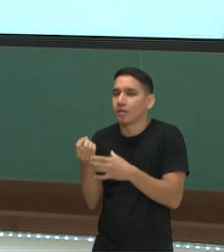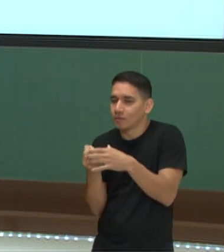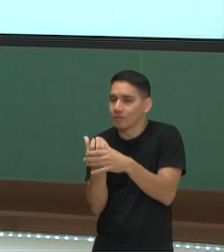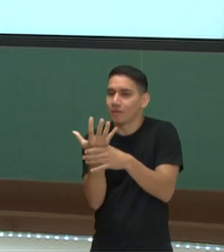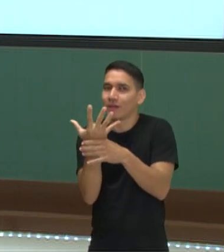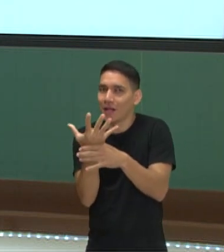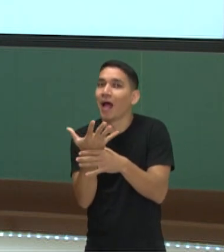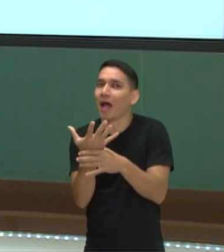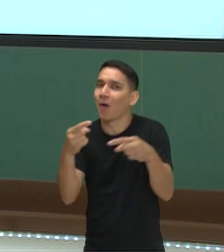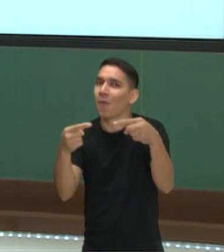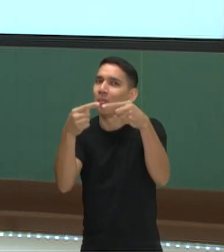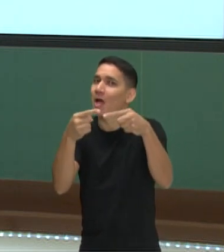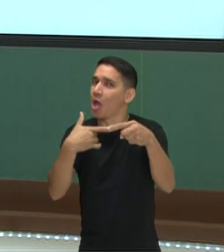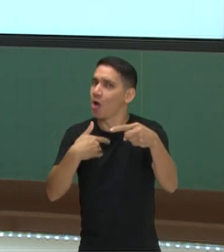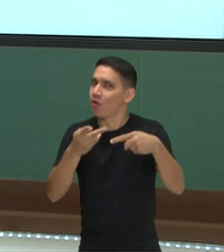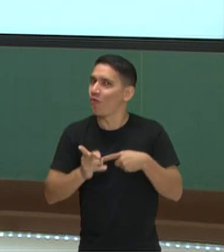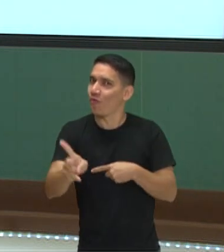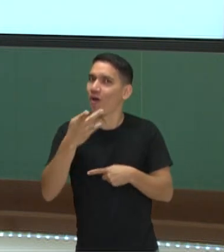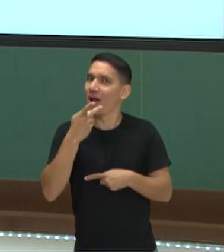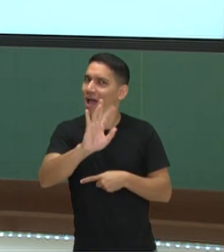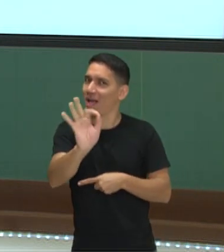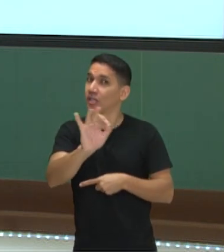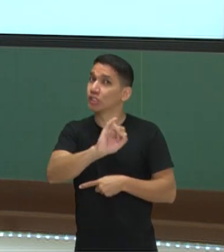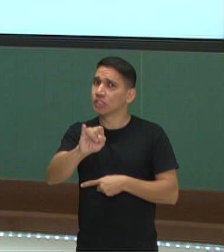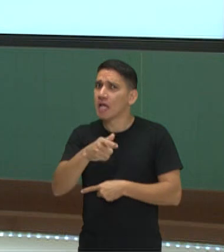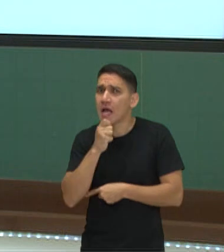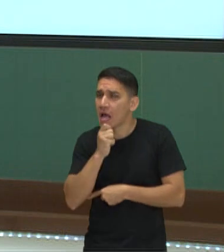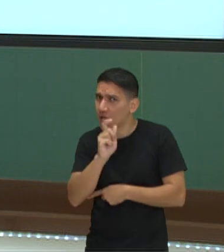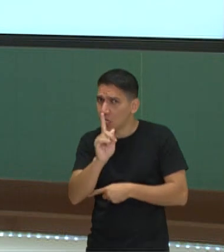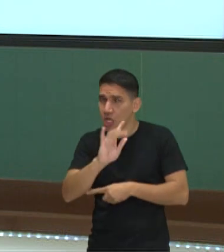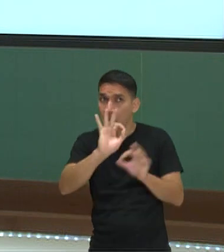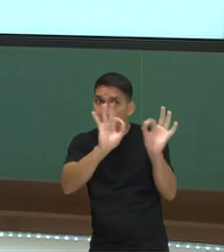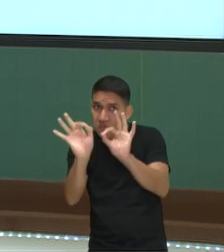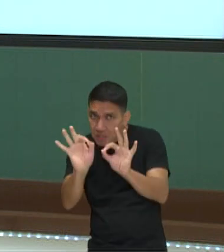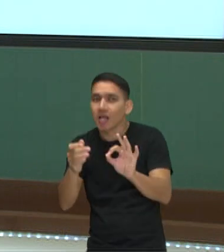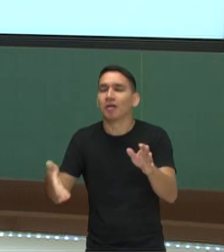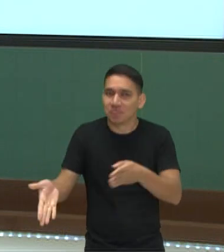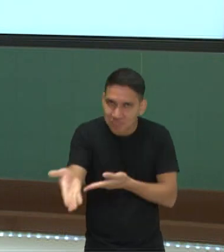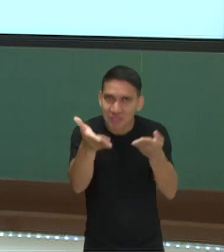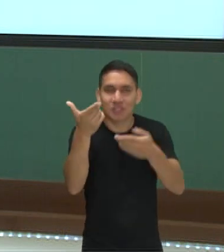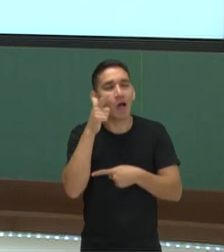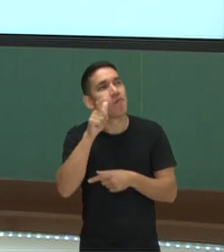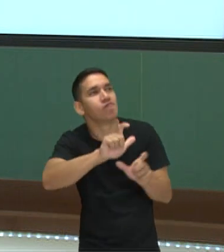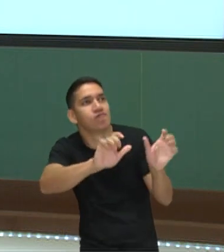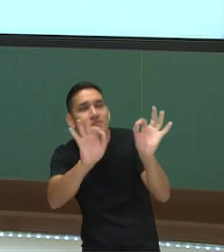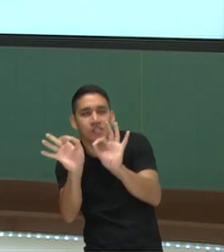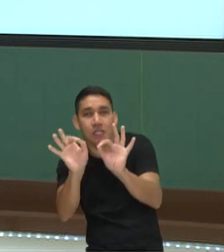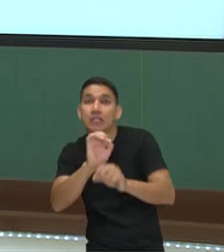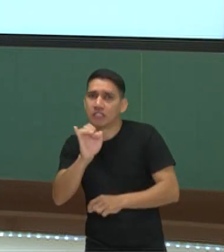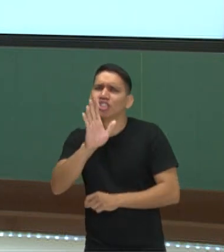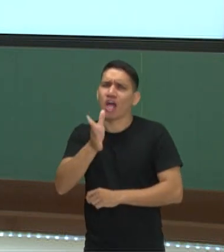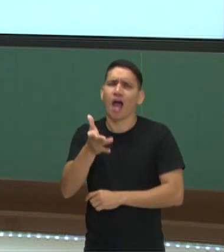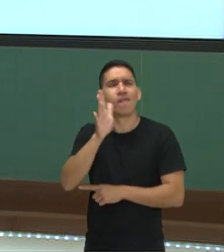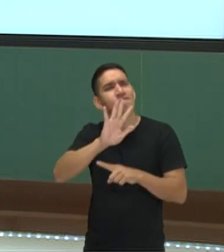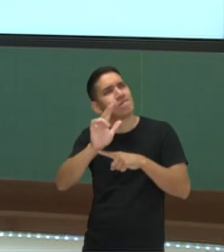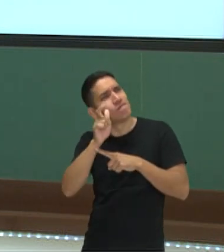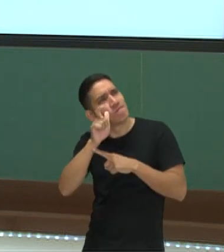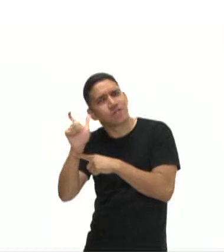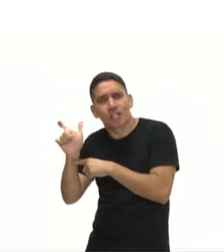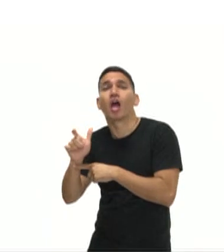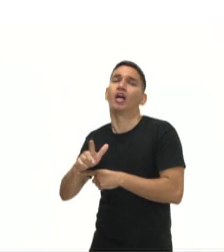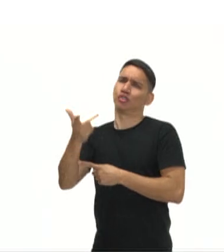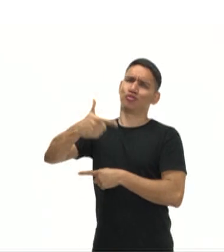Não vou mais contar o filme. Se você não assistiu, assista. E se você assistiu, assista de novo. E aí eu pergunto para você, o